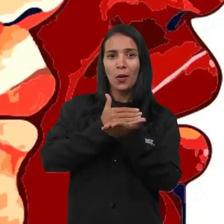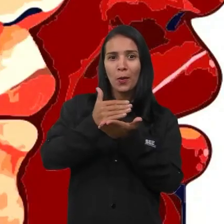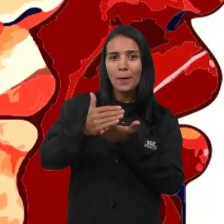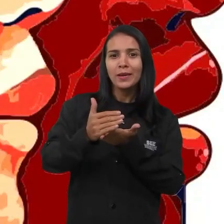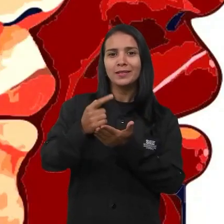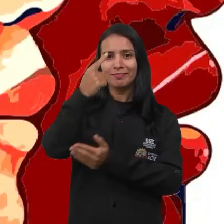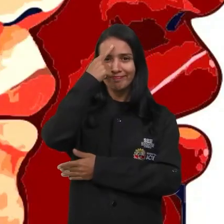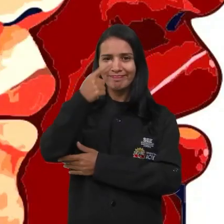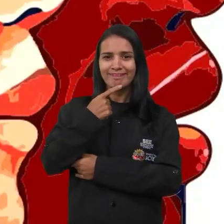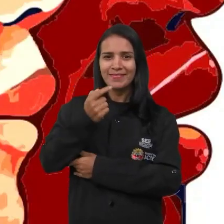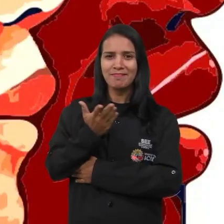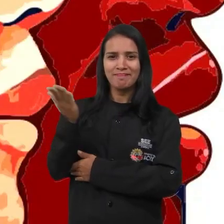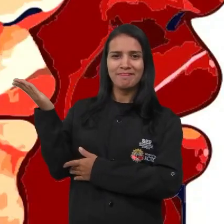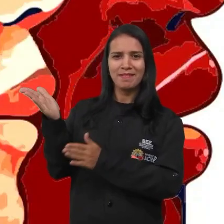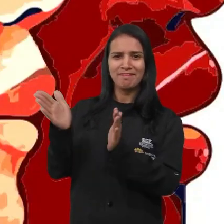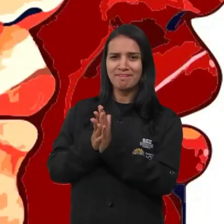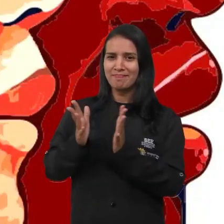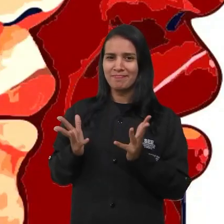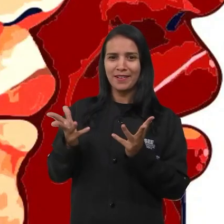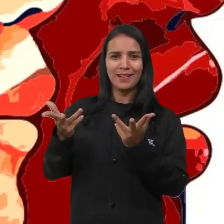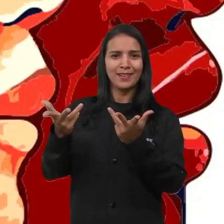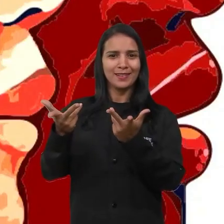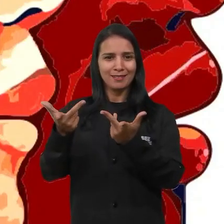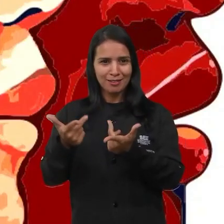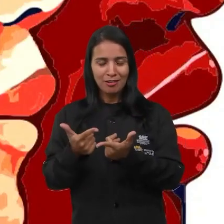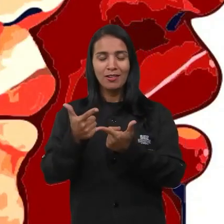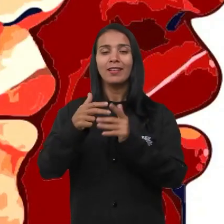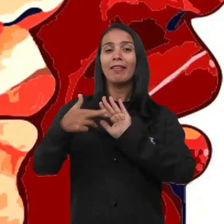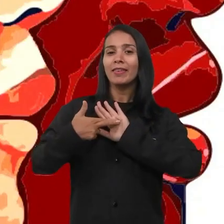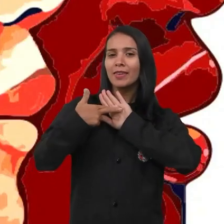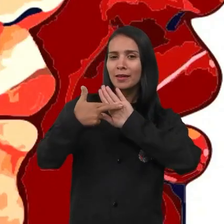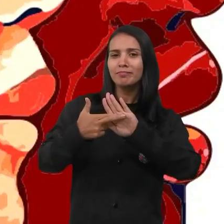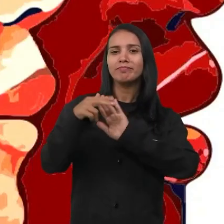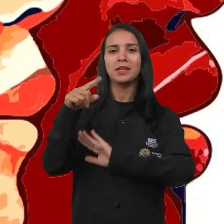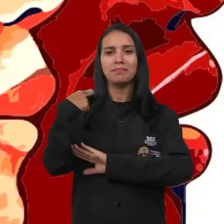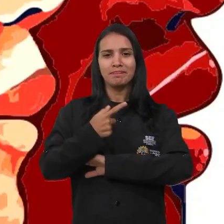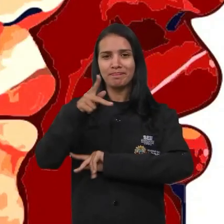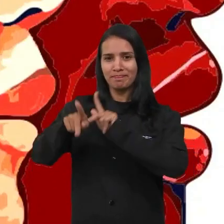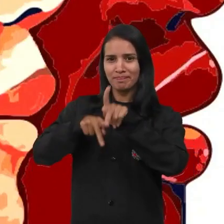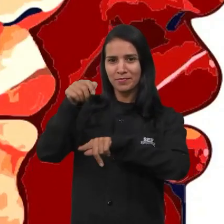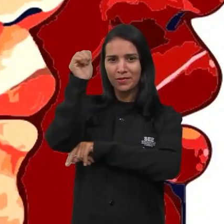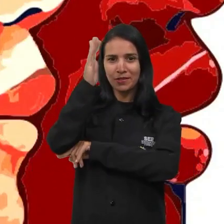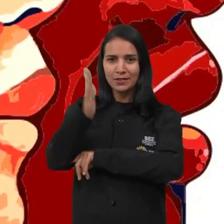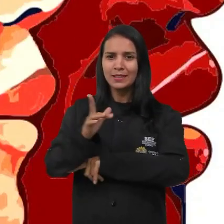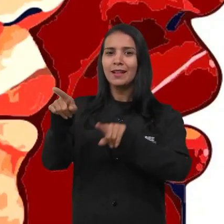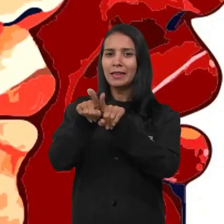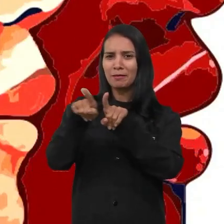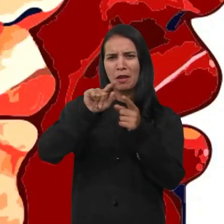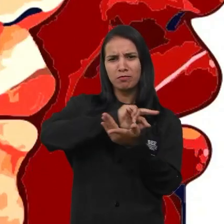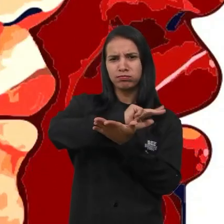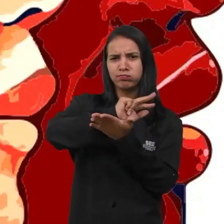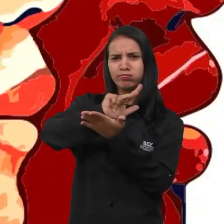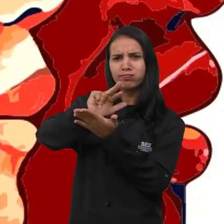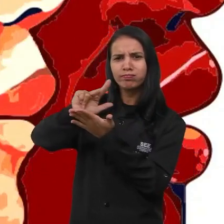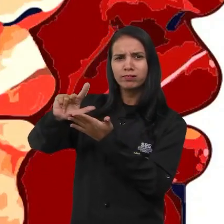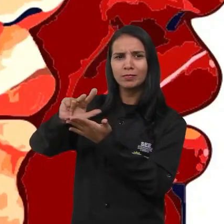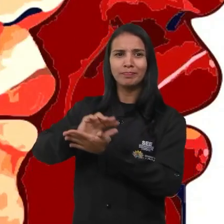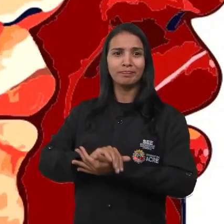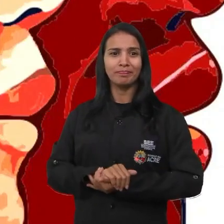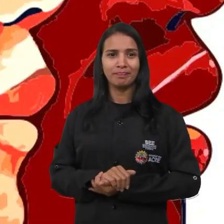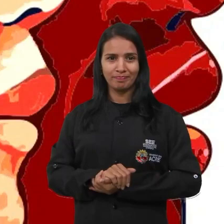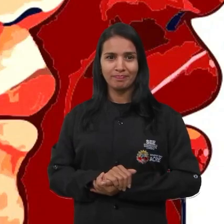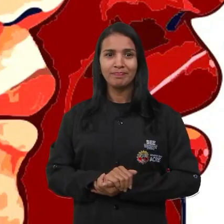maravilhosa que vai representar o que é a população brasileira e toda a sua diversidade. Então,